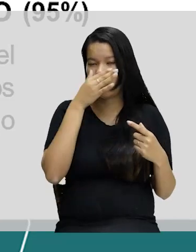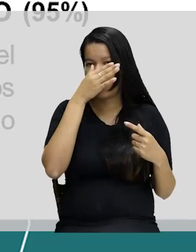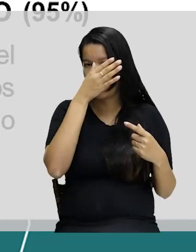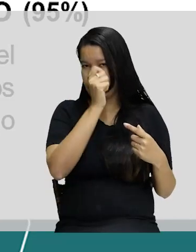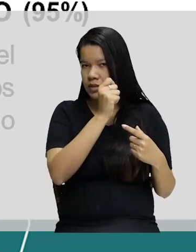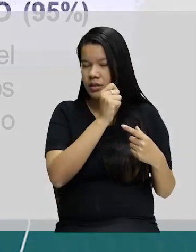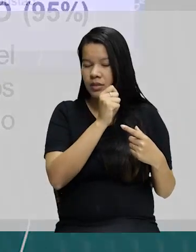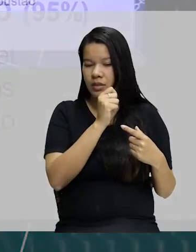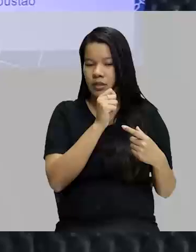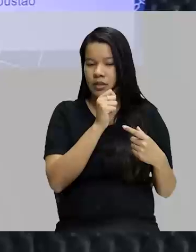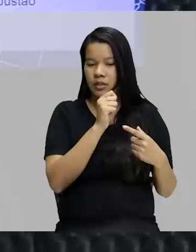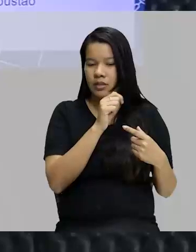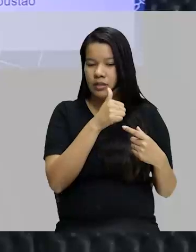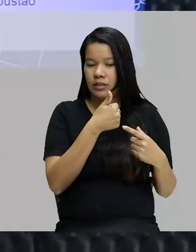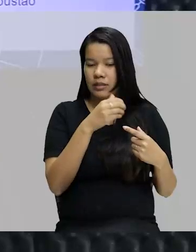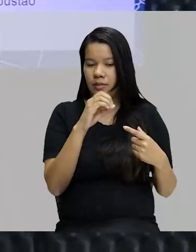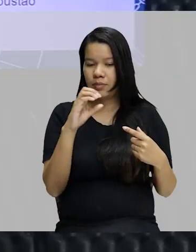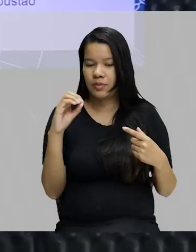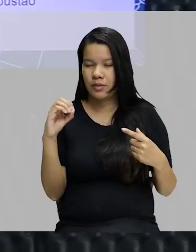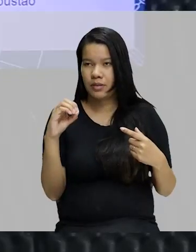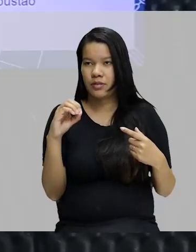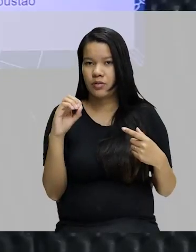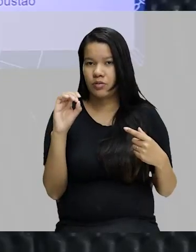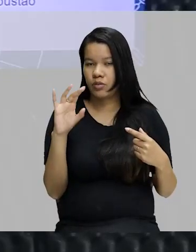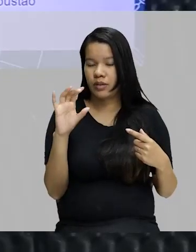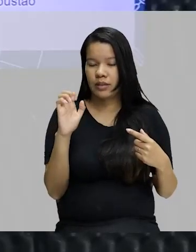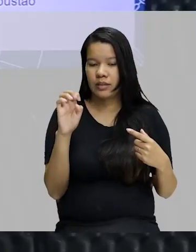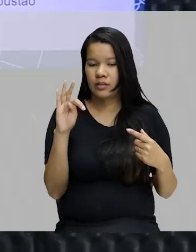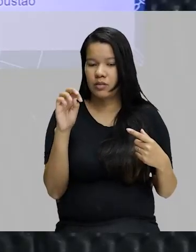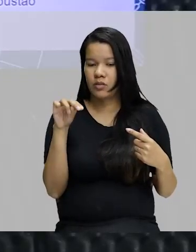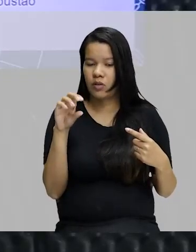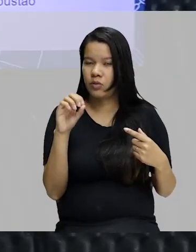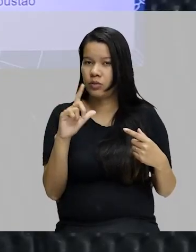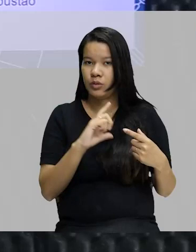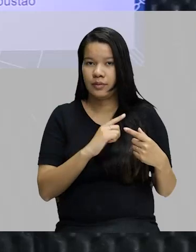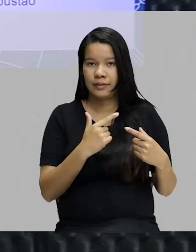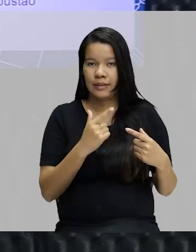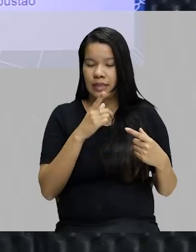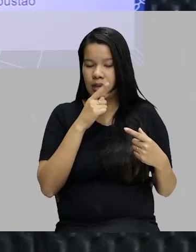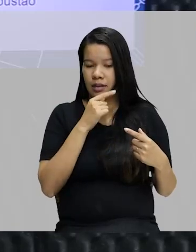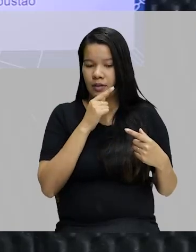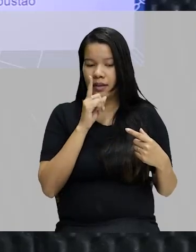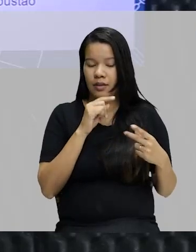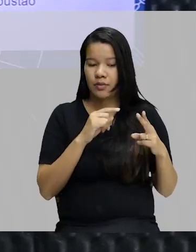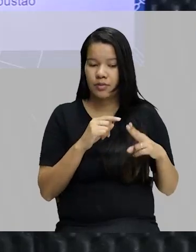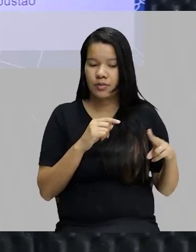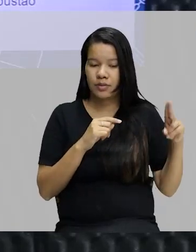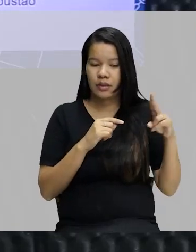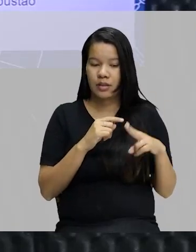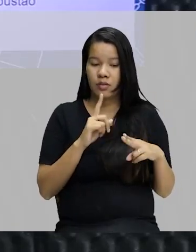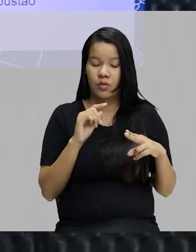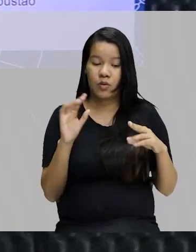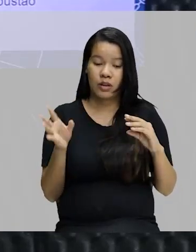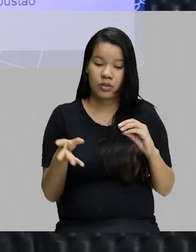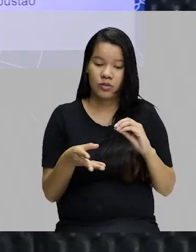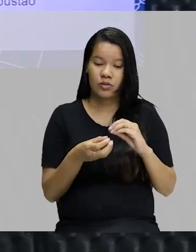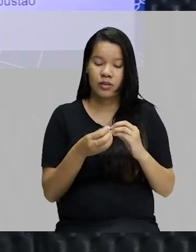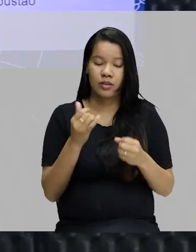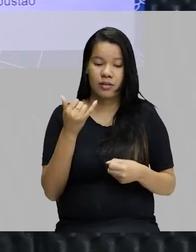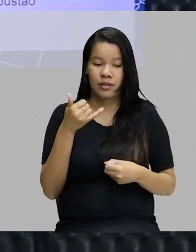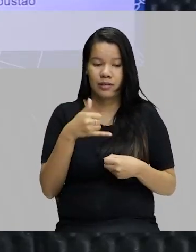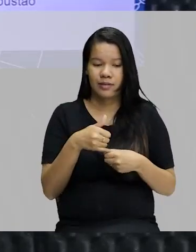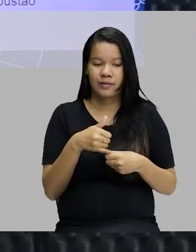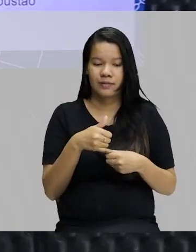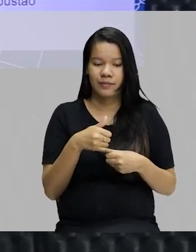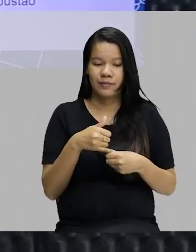100%, praticamente 100% etanol. Ele é usado, né? Ele é adicionado à